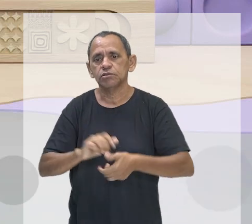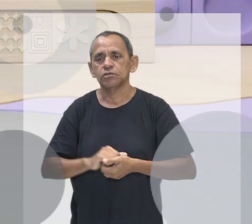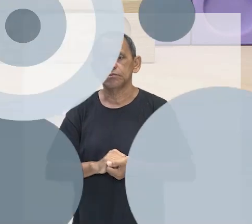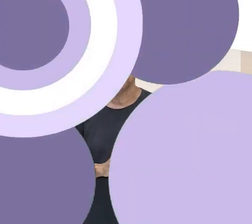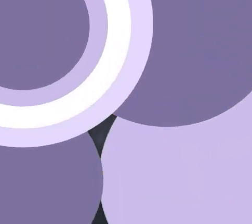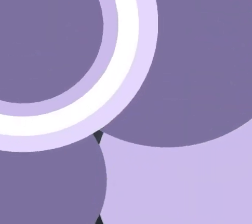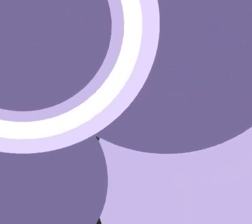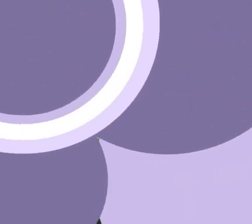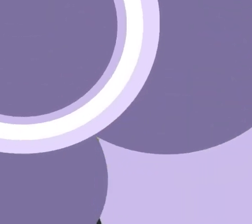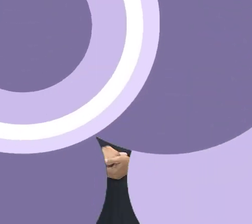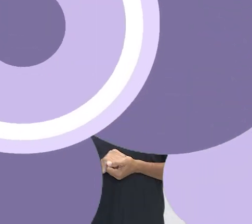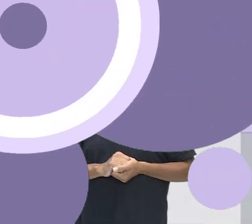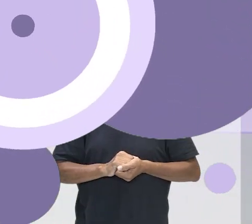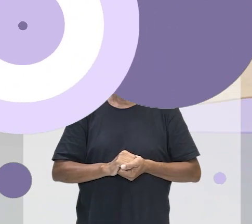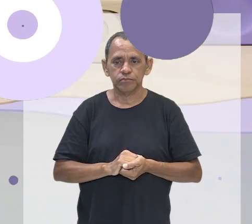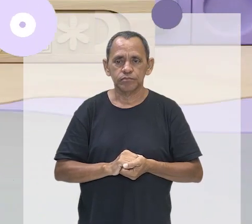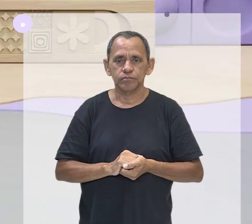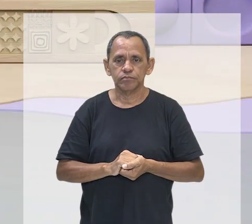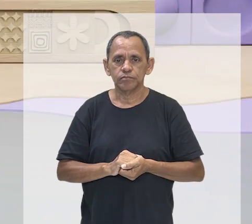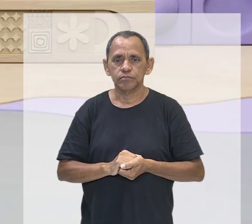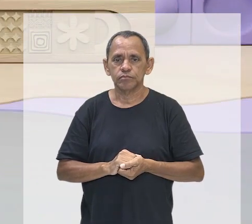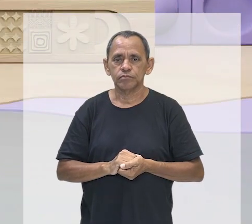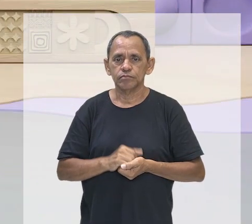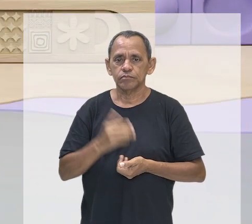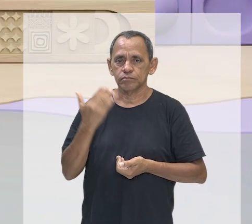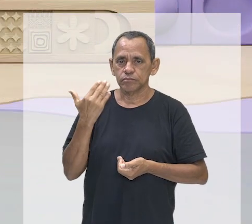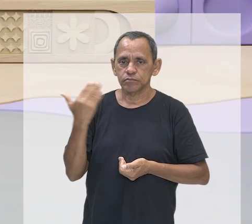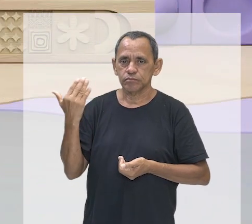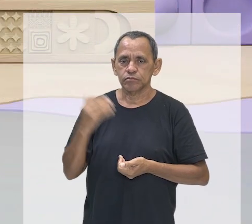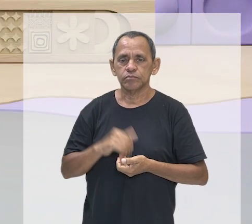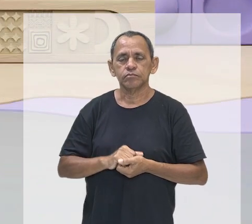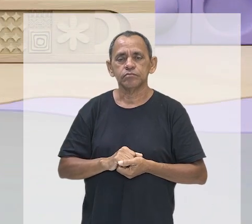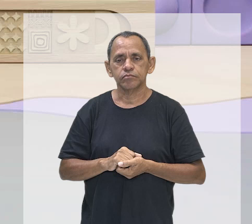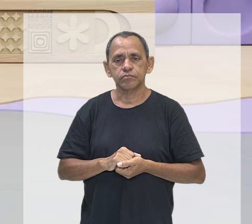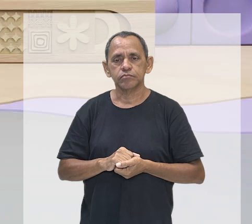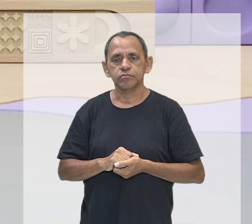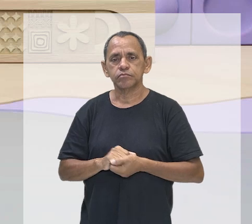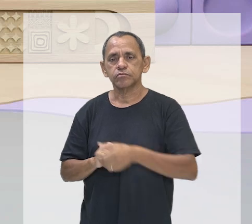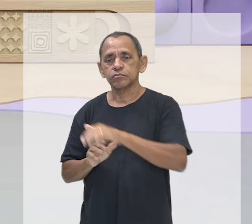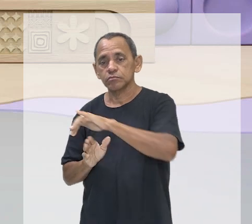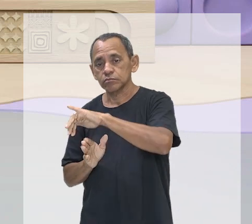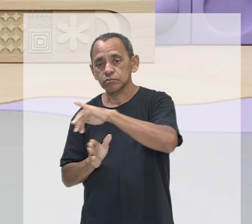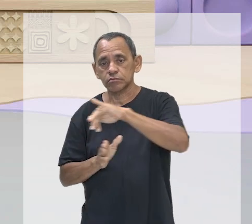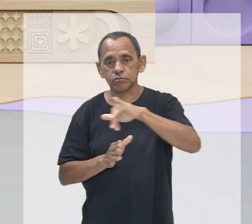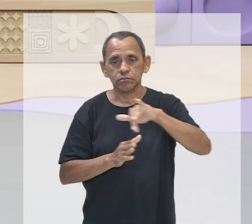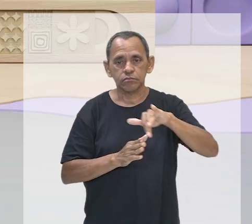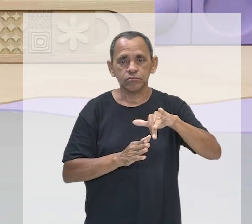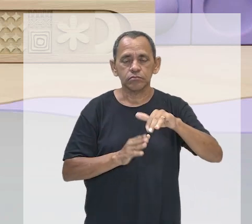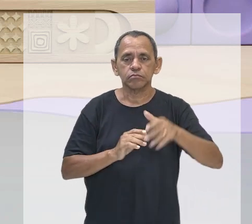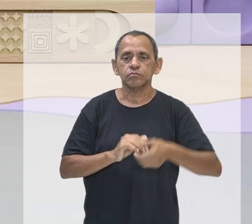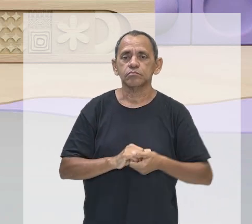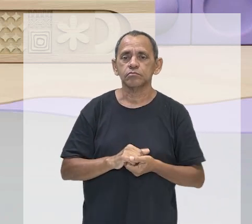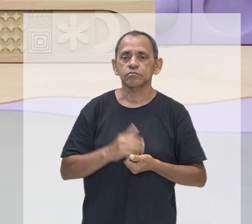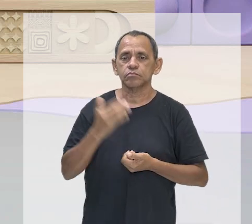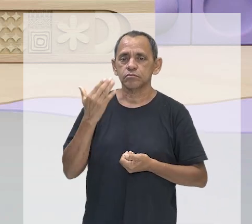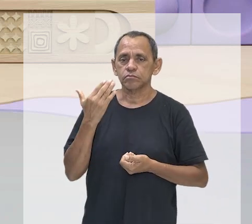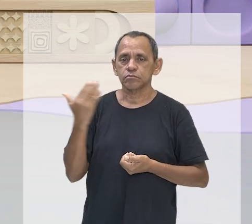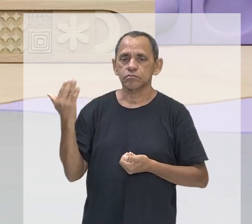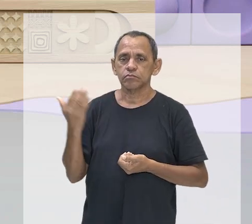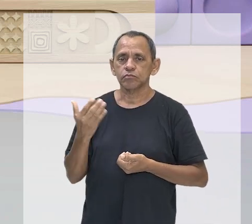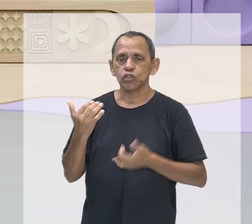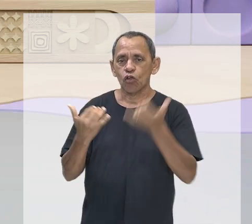seguir. Então, vamos agora ver uma parábola do